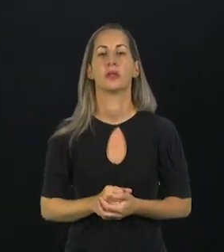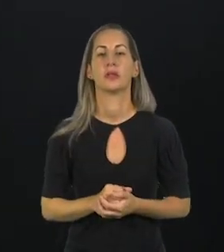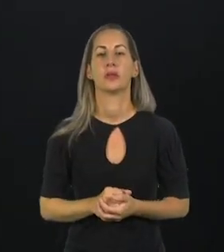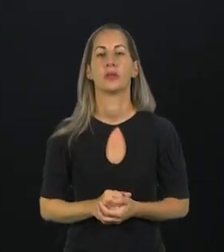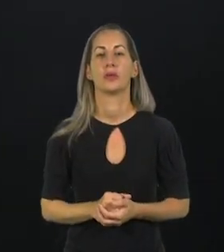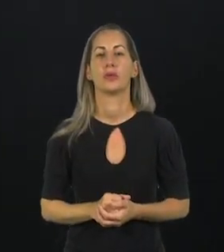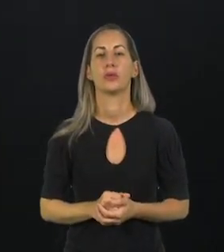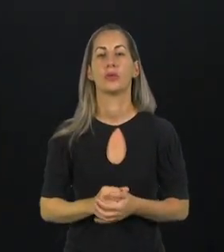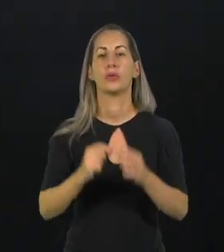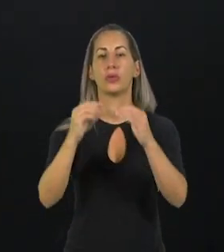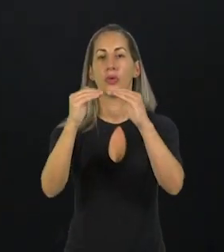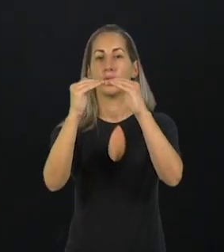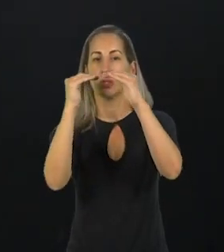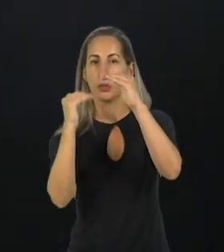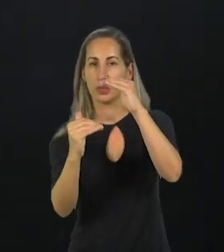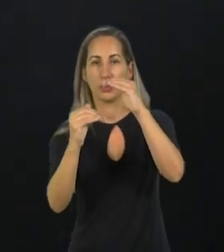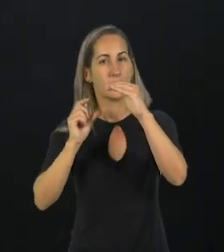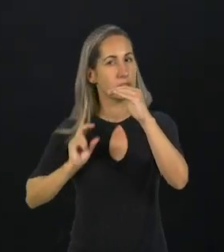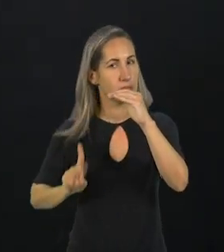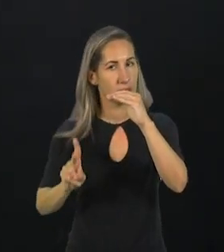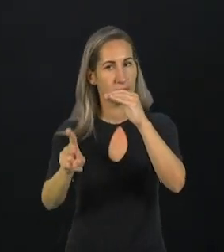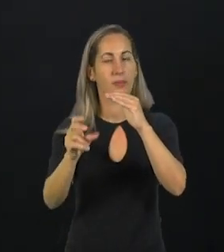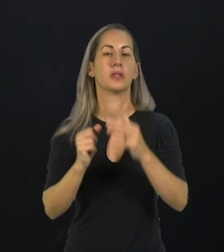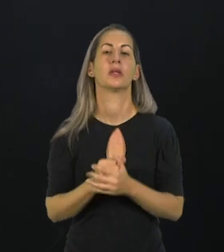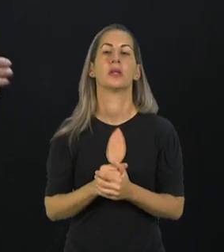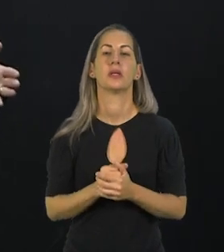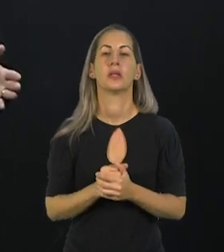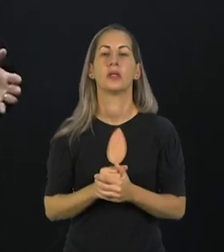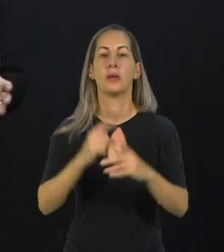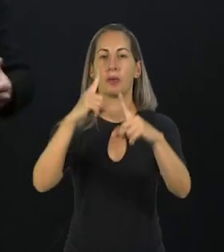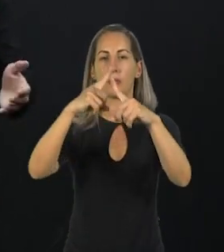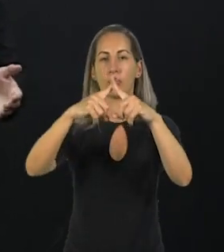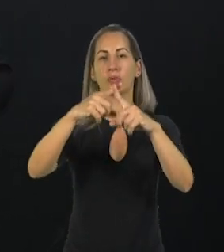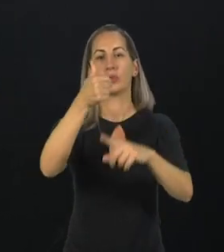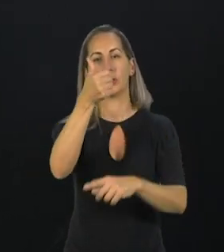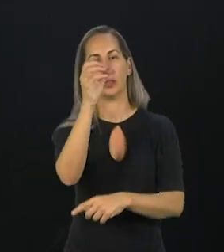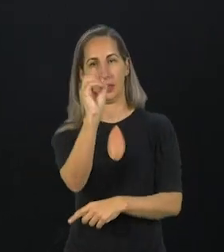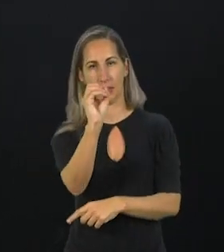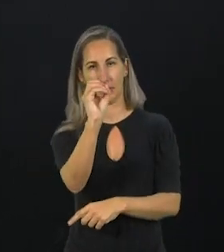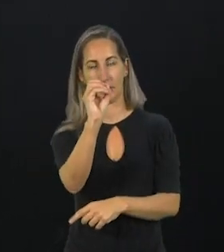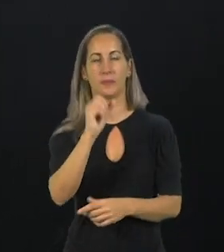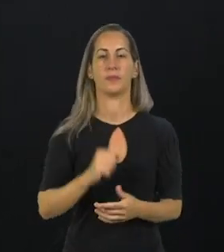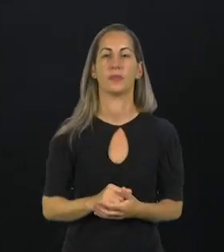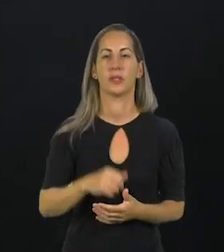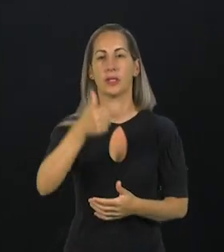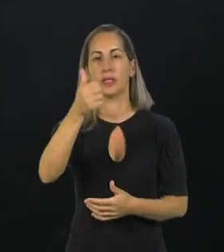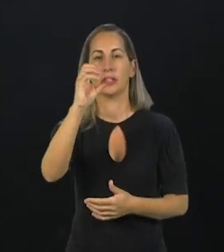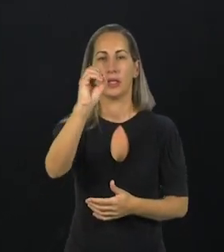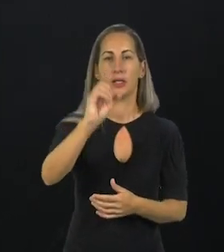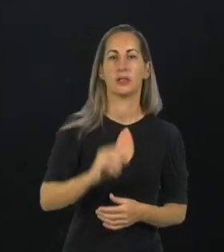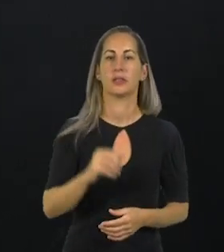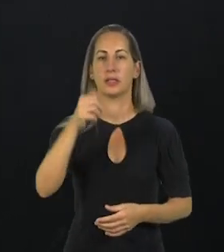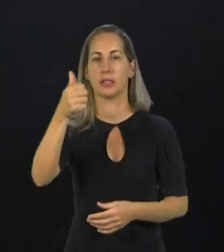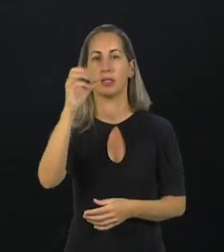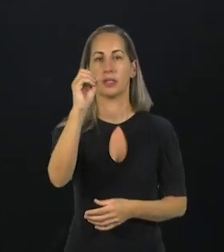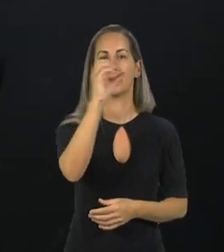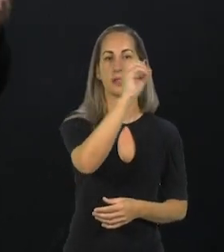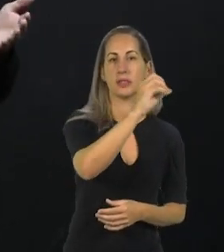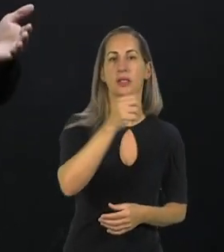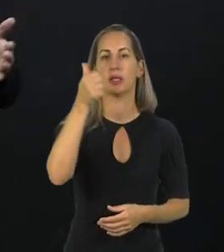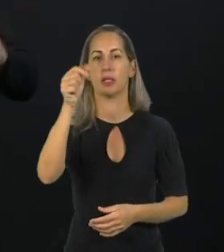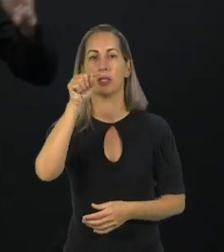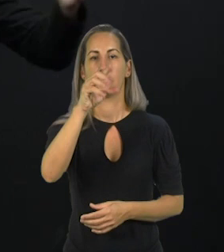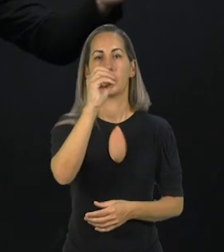teu denominador sempre vai ser um número múltiplo de 10, ou seja, ou 10, ou 100, ou